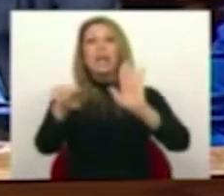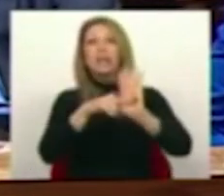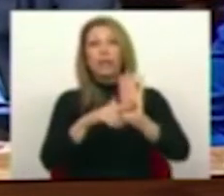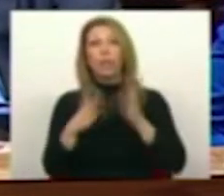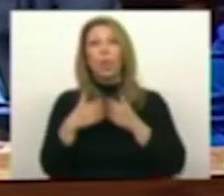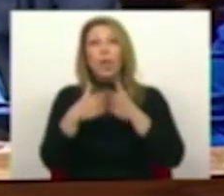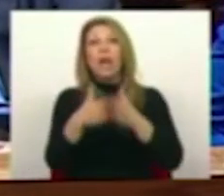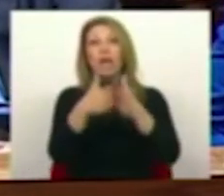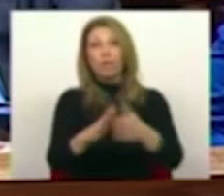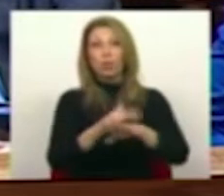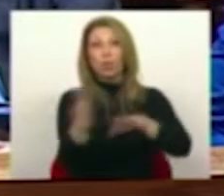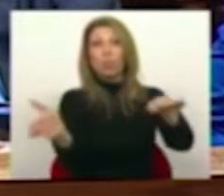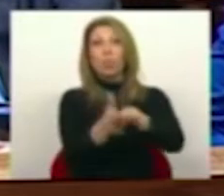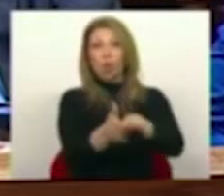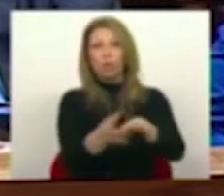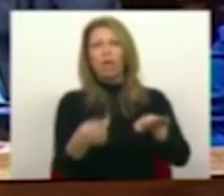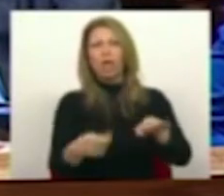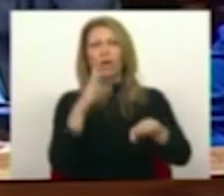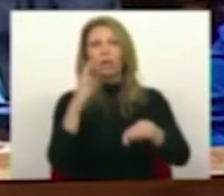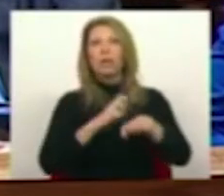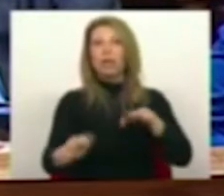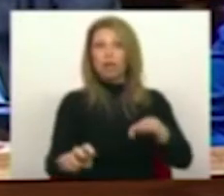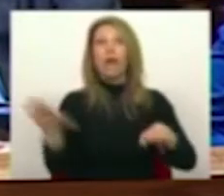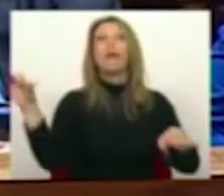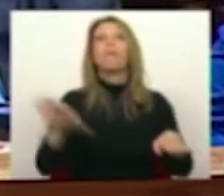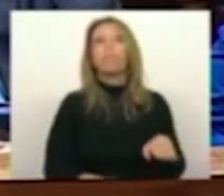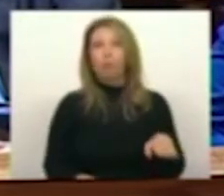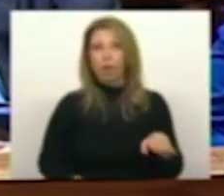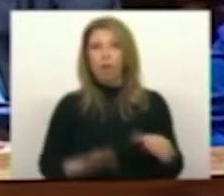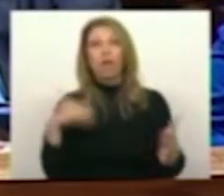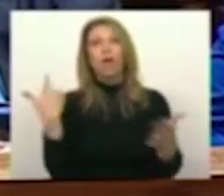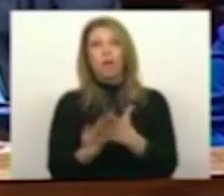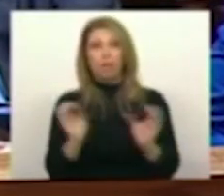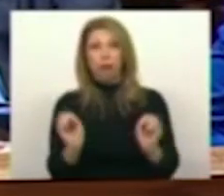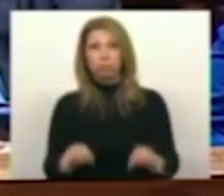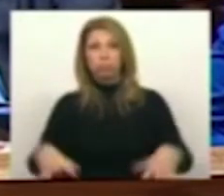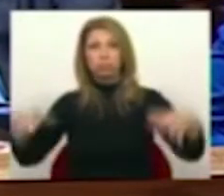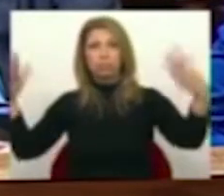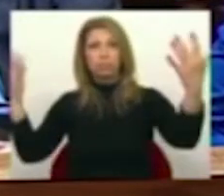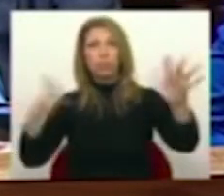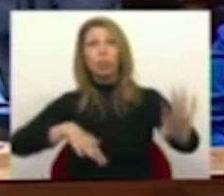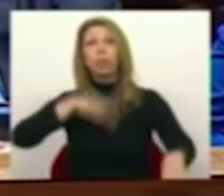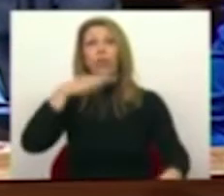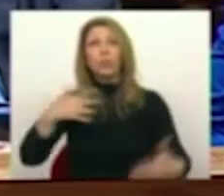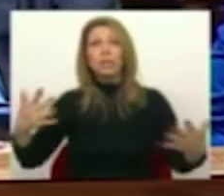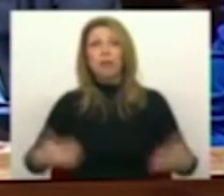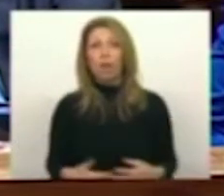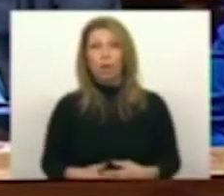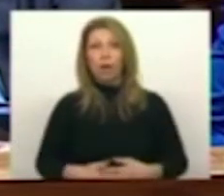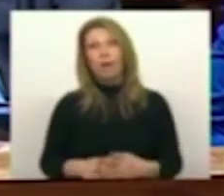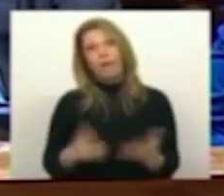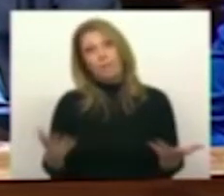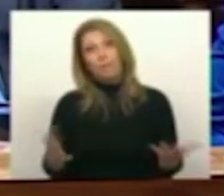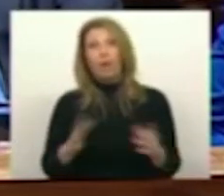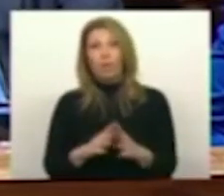consumindo desnecessariamente energia e, pior, emitindo gases. Obrigado, que temos que ministro. Eliminar para podermos